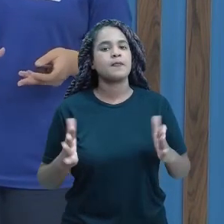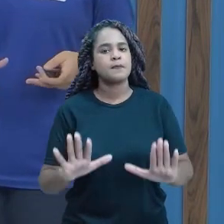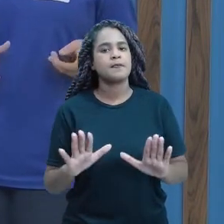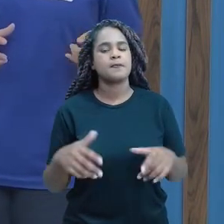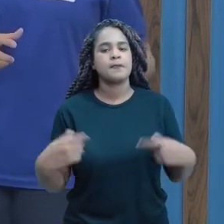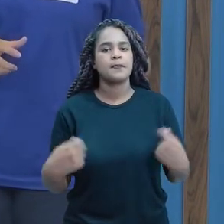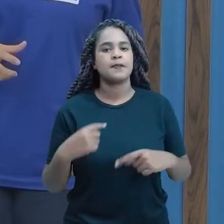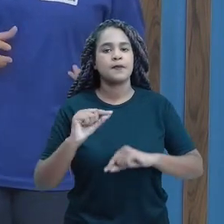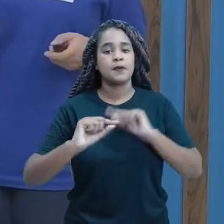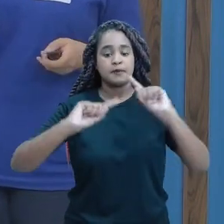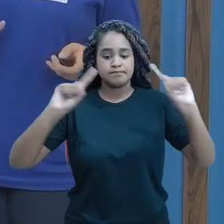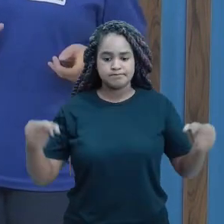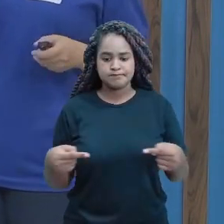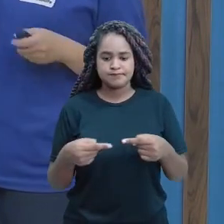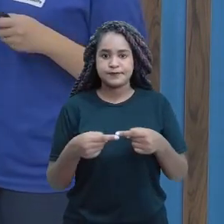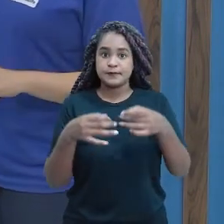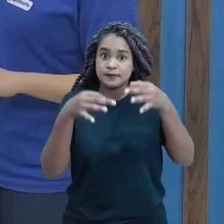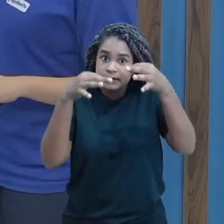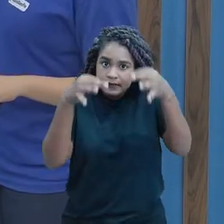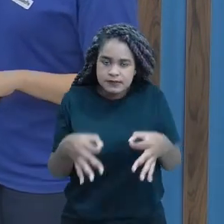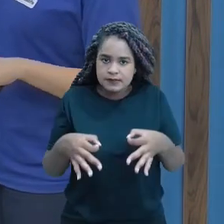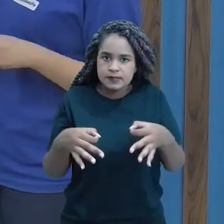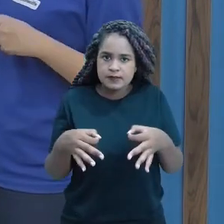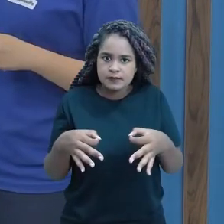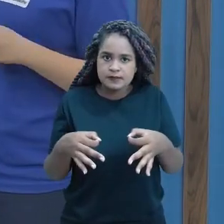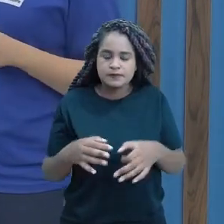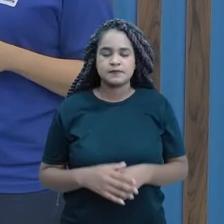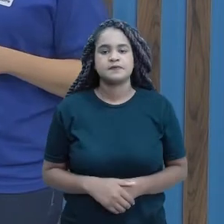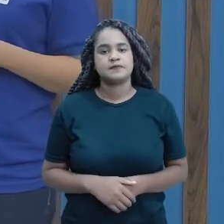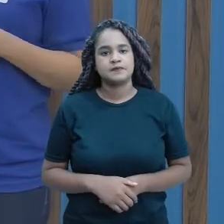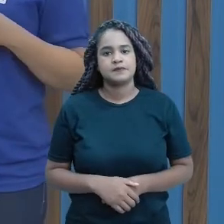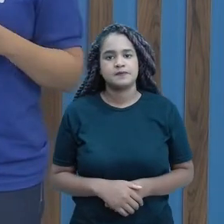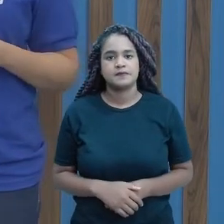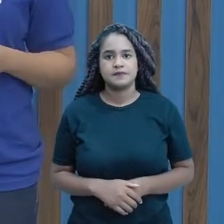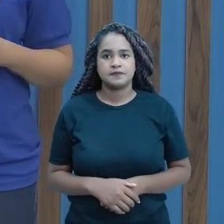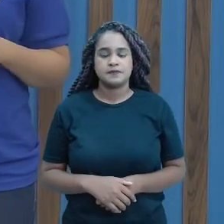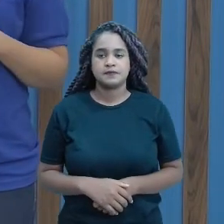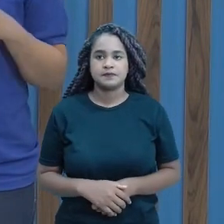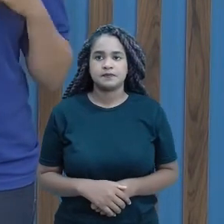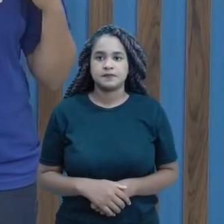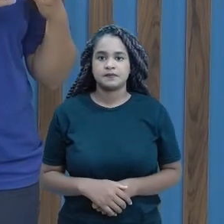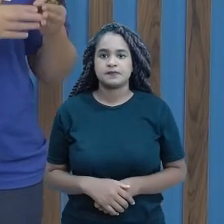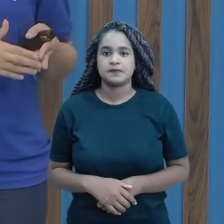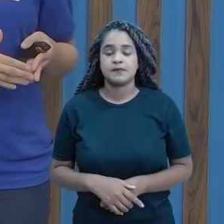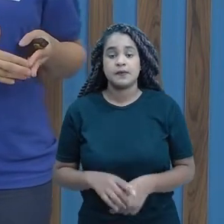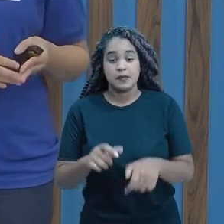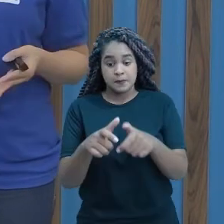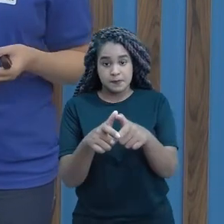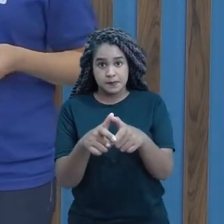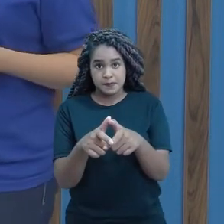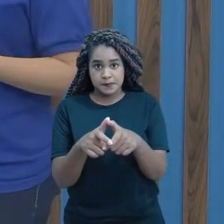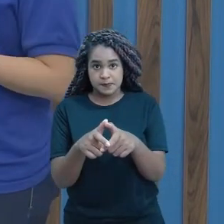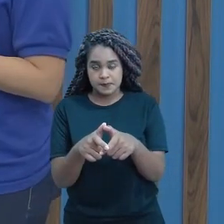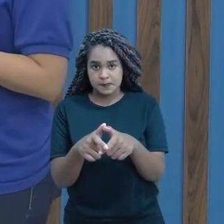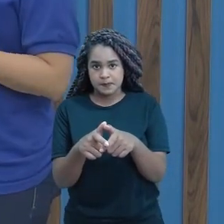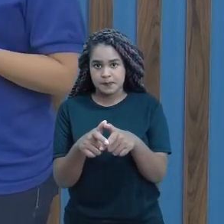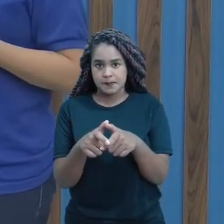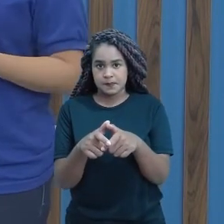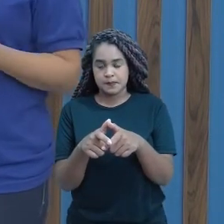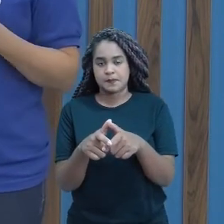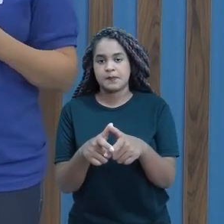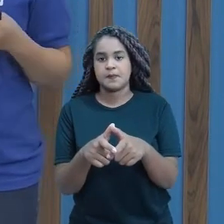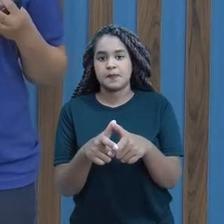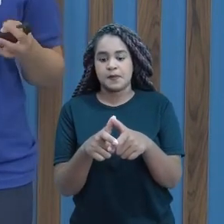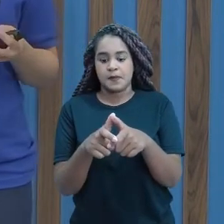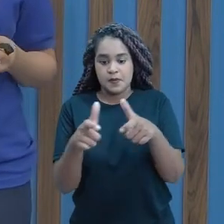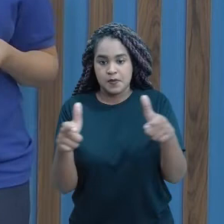identificar de maneira correta quem é a projeção de quem. Então, veja, apesar de a maioria das bibliotecas, e aqui a gente também